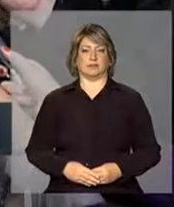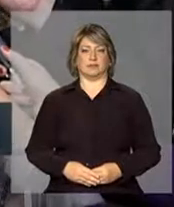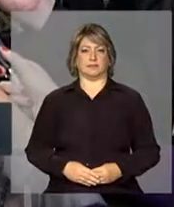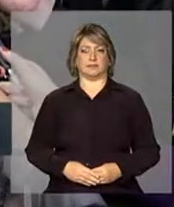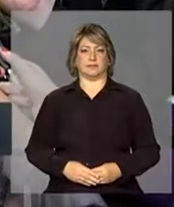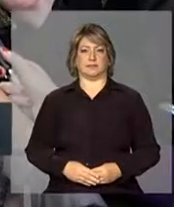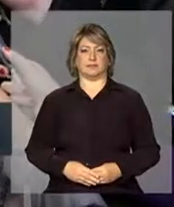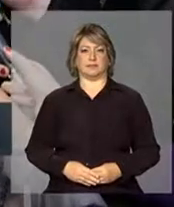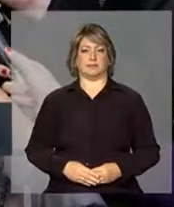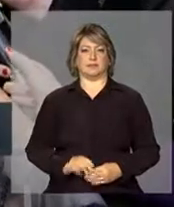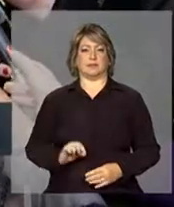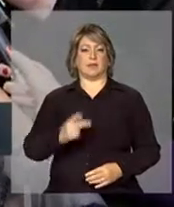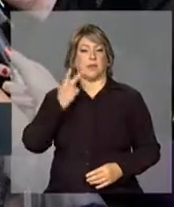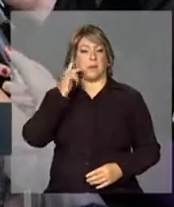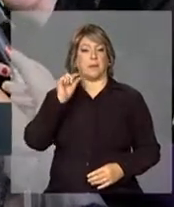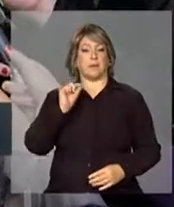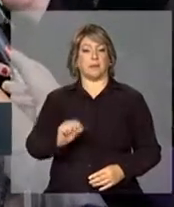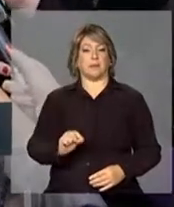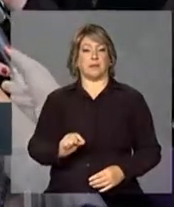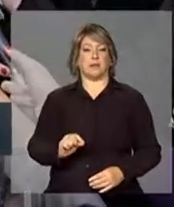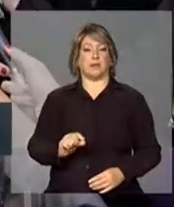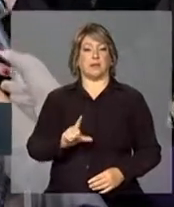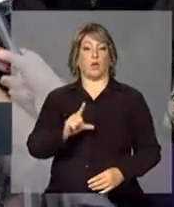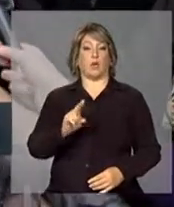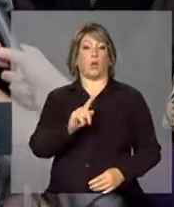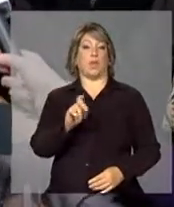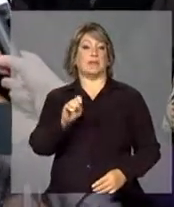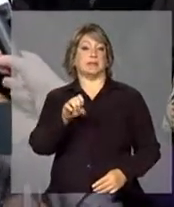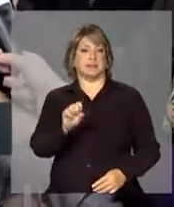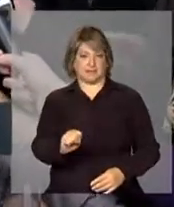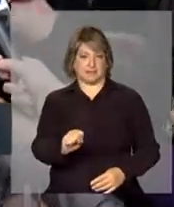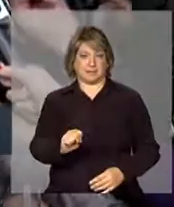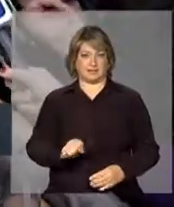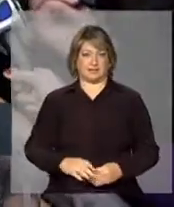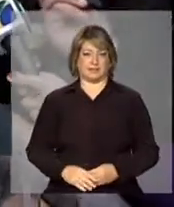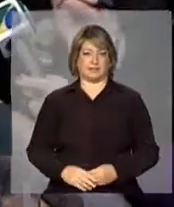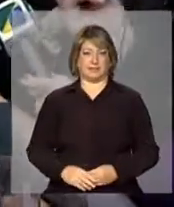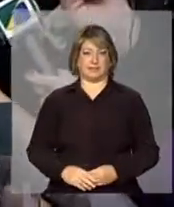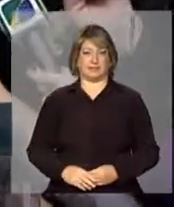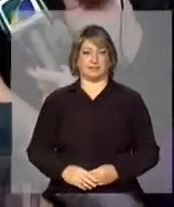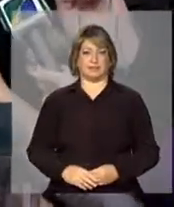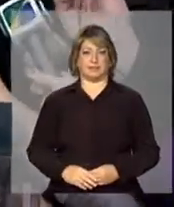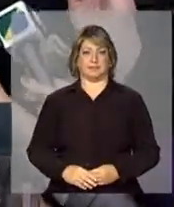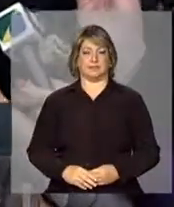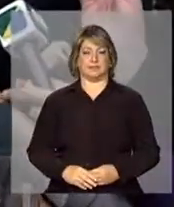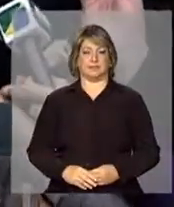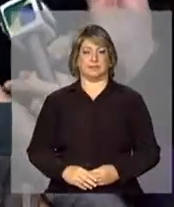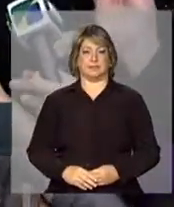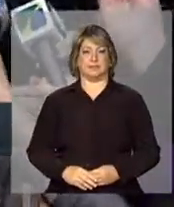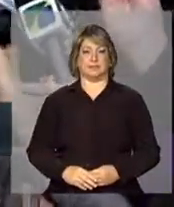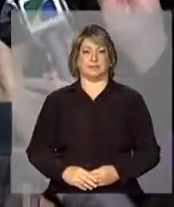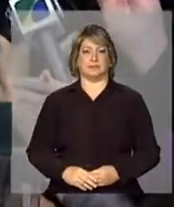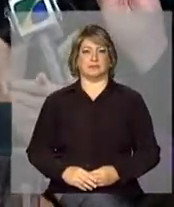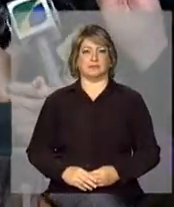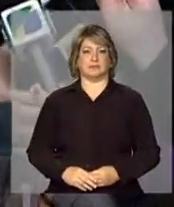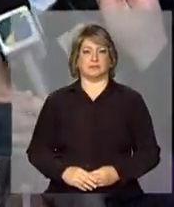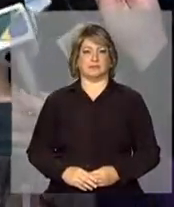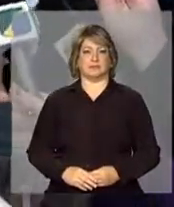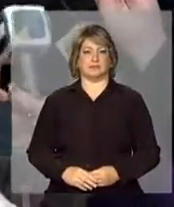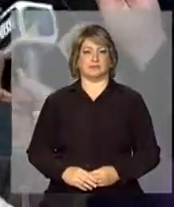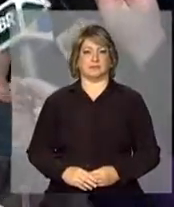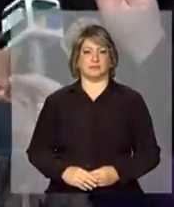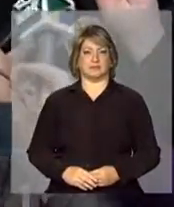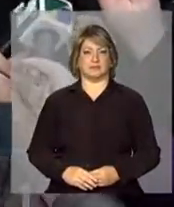É para as luzes. É para as luzes. Como é que o senhor pensa em resistência